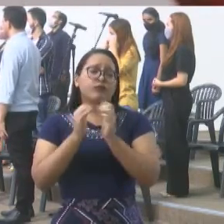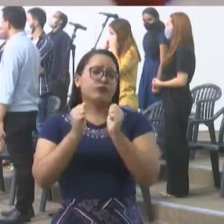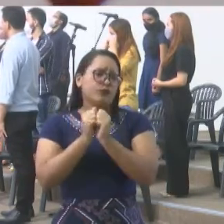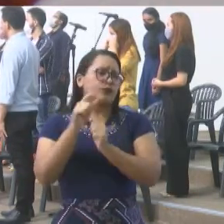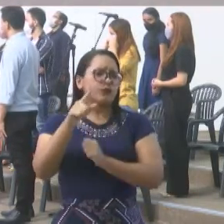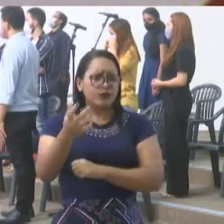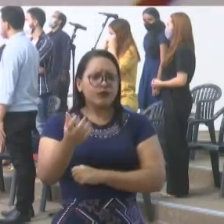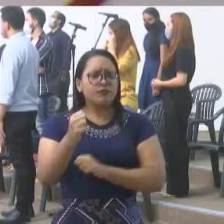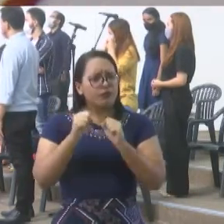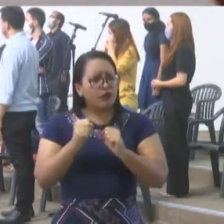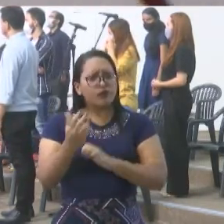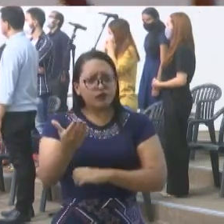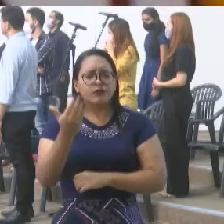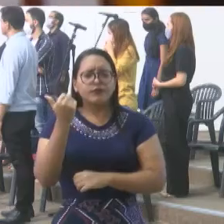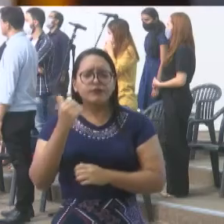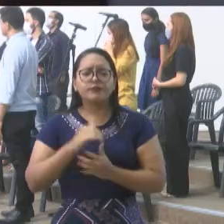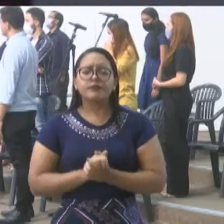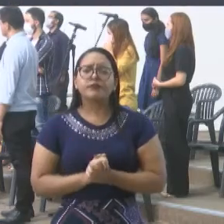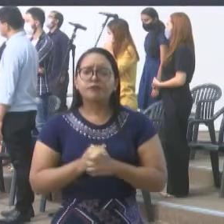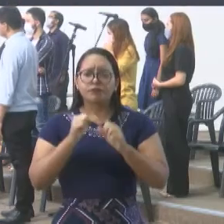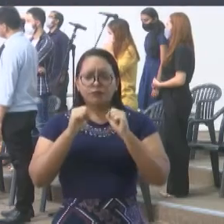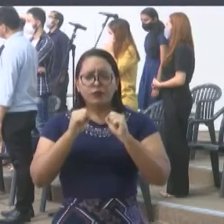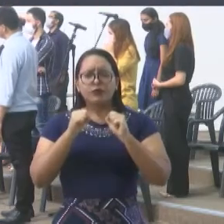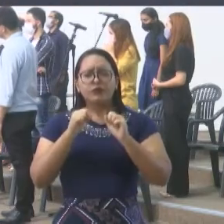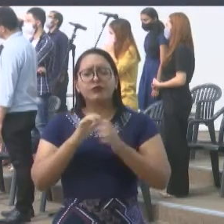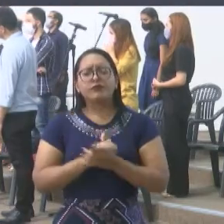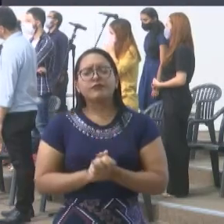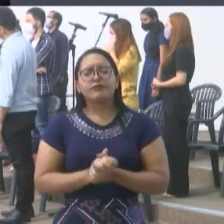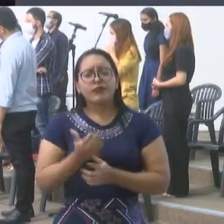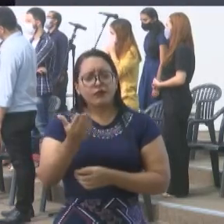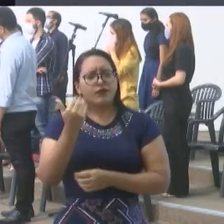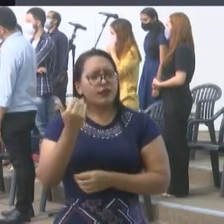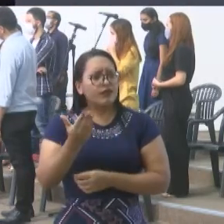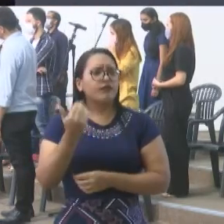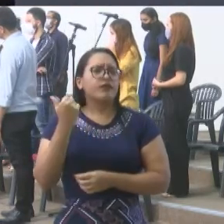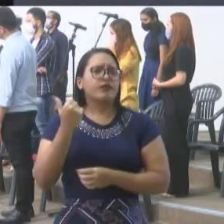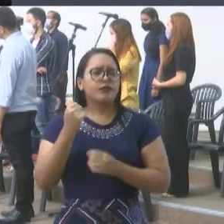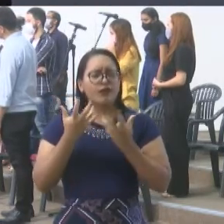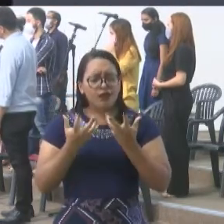Pode vir. Se tiver música do coral, pode cantar. Vamos lá, pode vir.